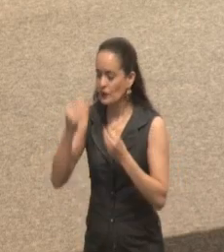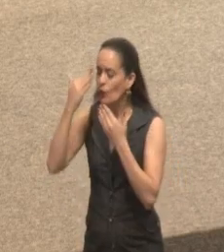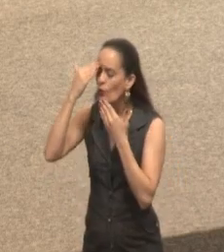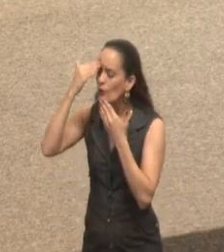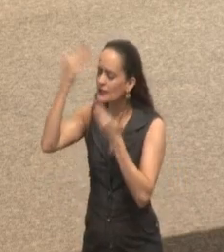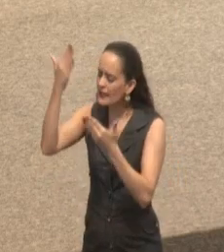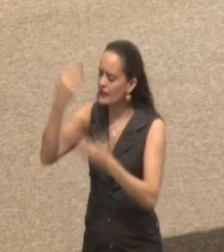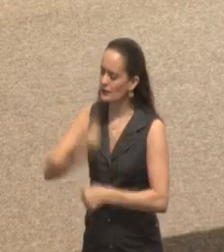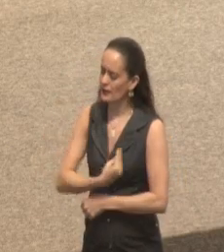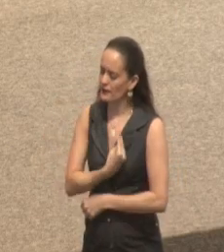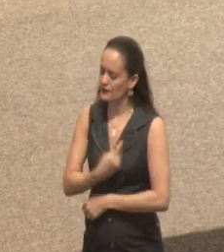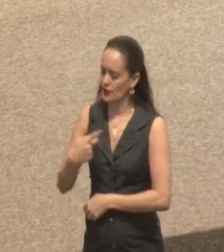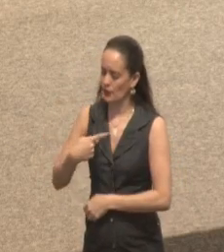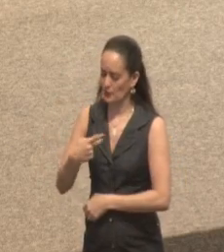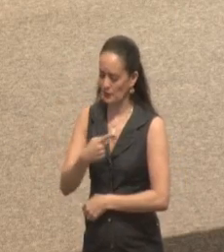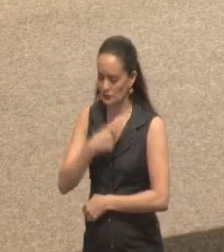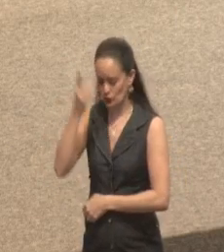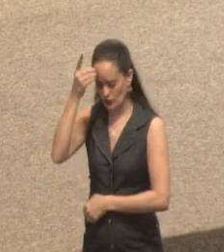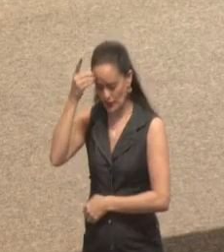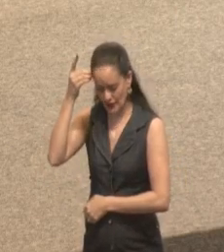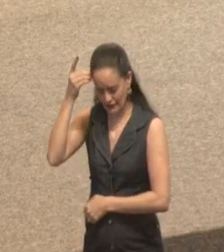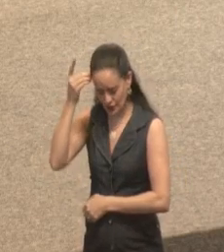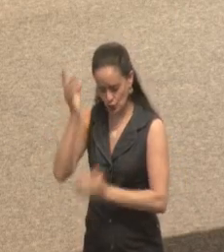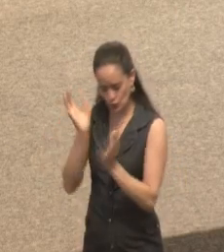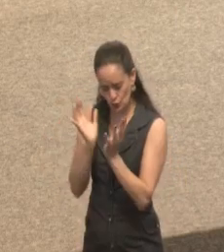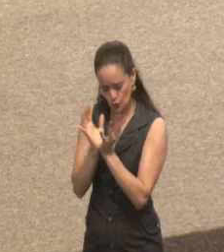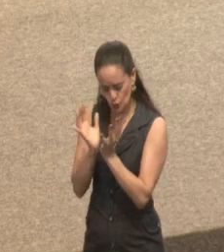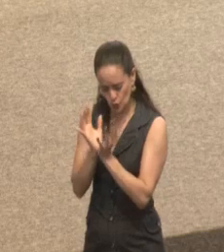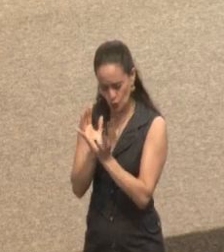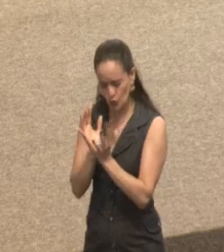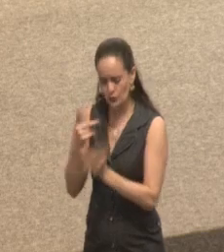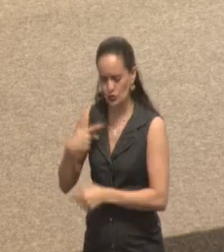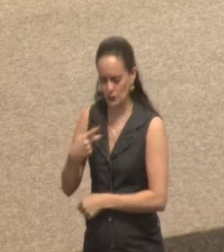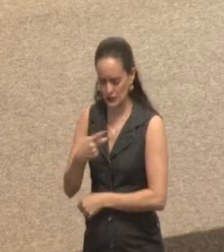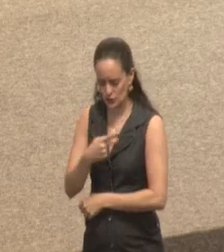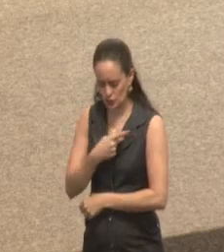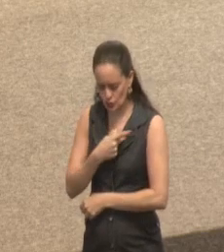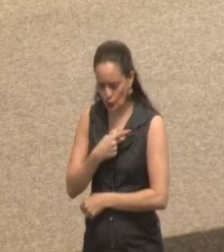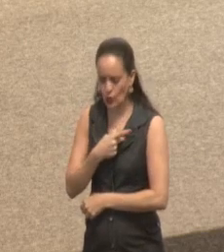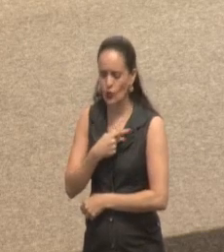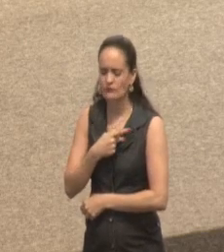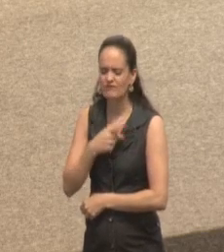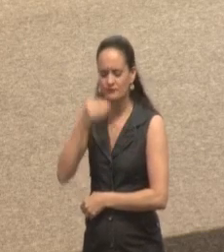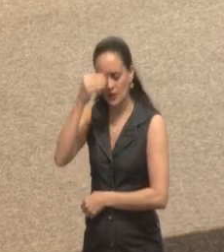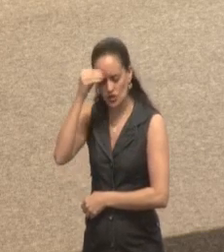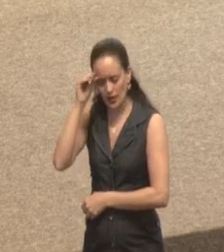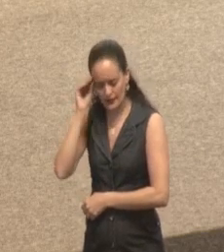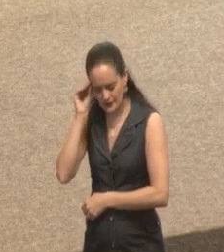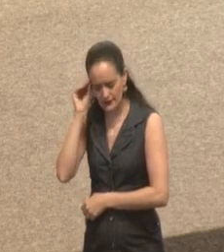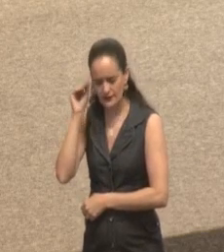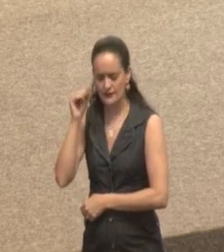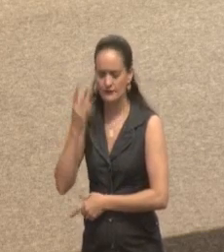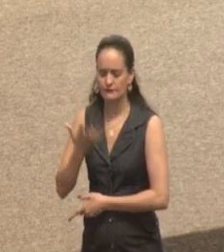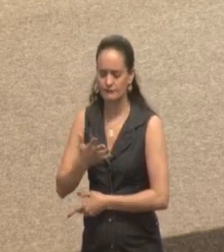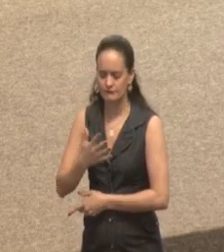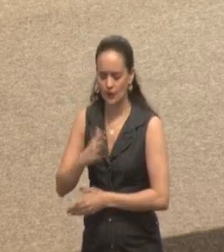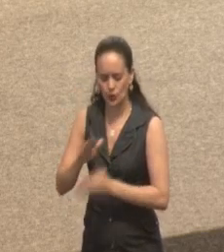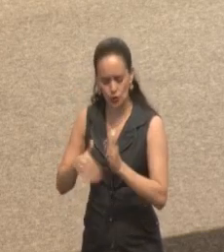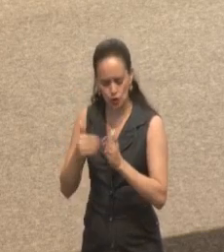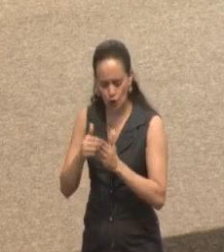vida do pastor Davi Pereira, pela sua equipe ministerial, pastor Jair à frente de missões e todos os ministérios desta